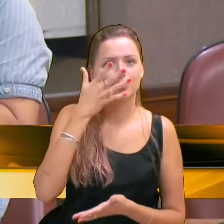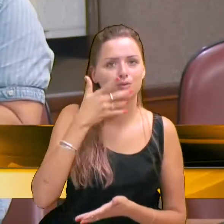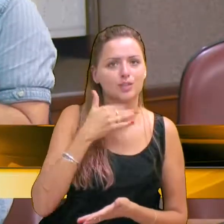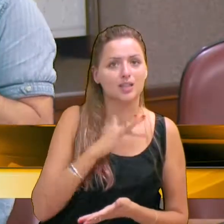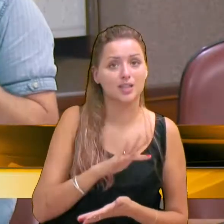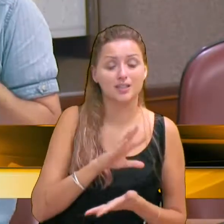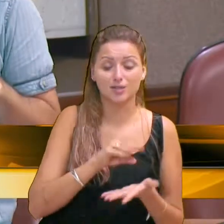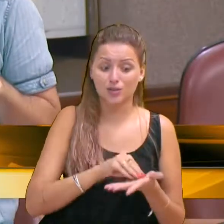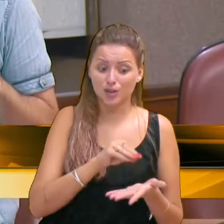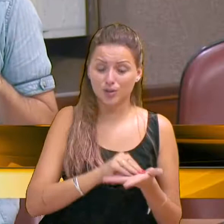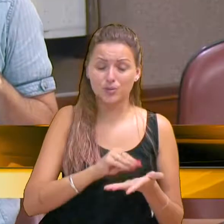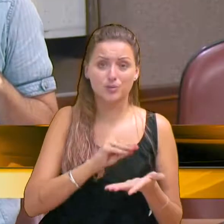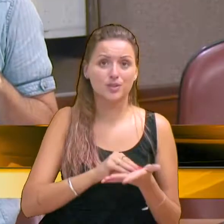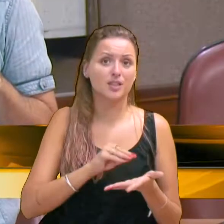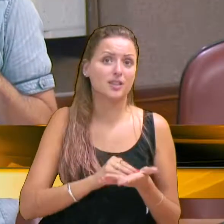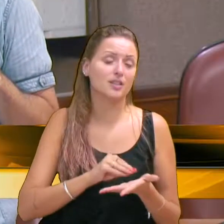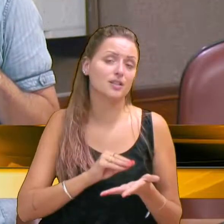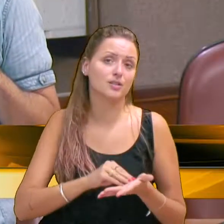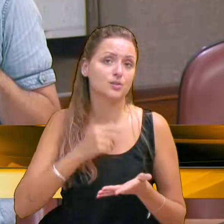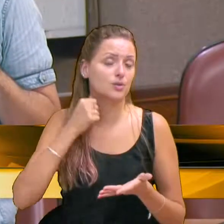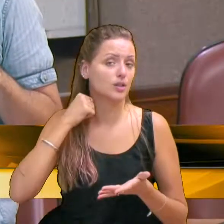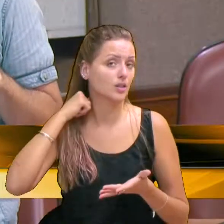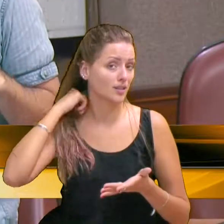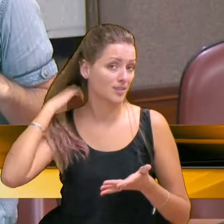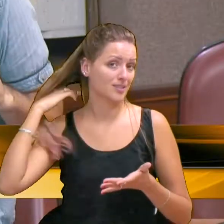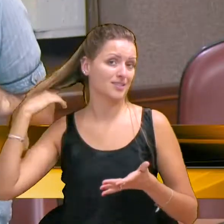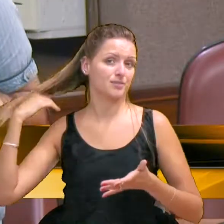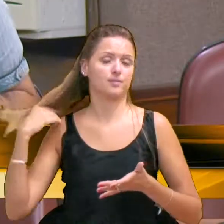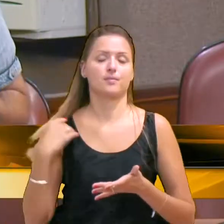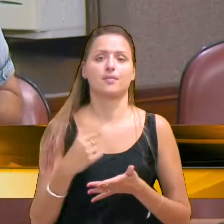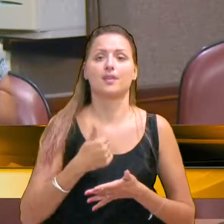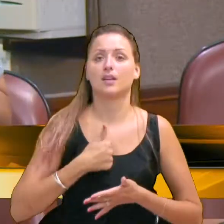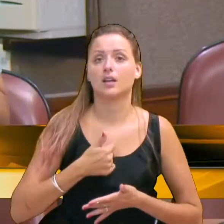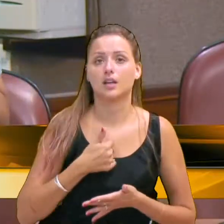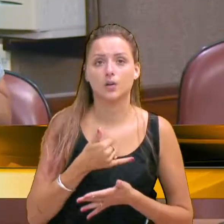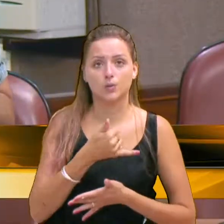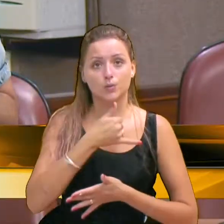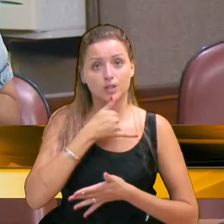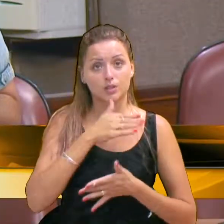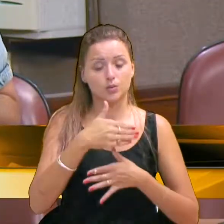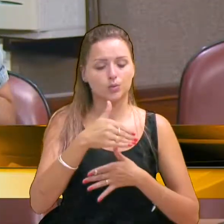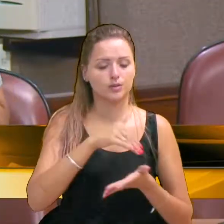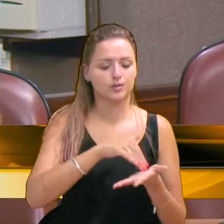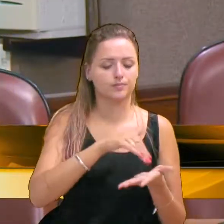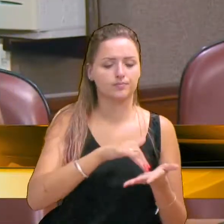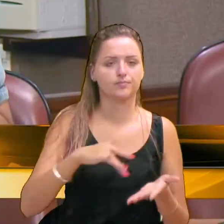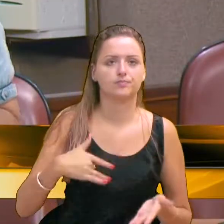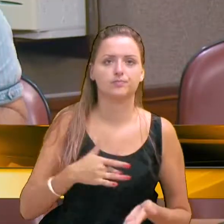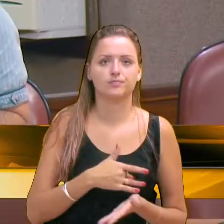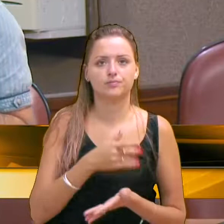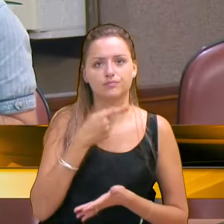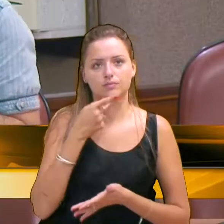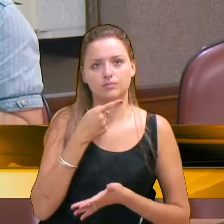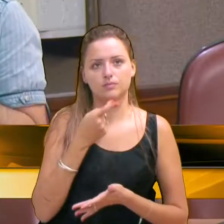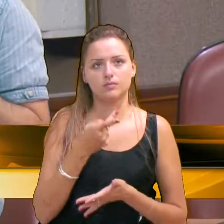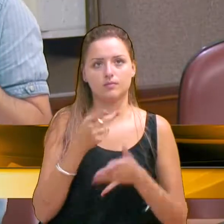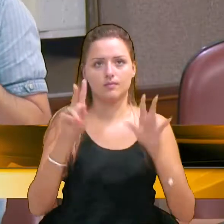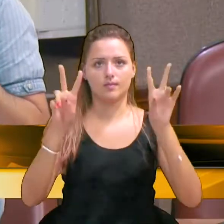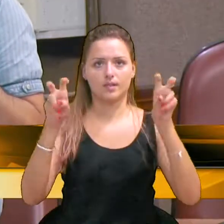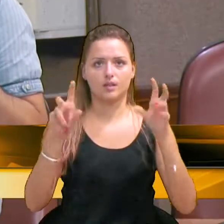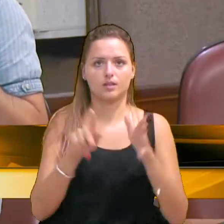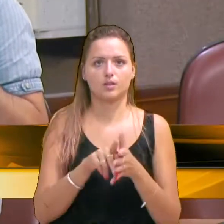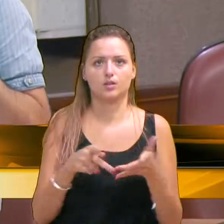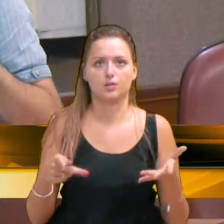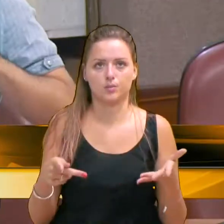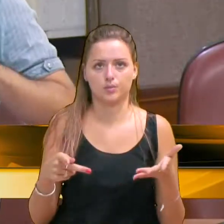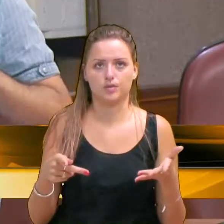8 regiões importantes de Caxias do Sul. Eu lamento quando a secretária da Saúde diz o seguinte, em nota no jornal Pioneiro,